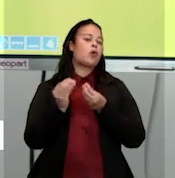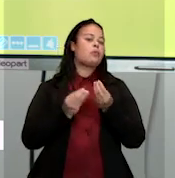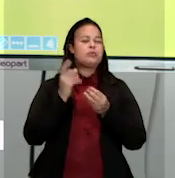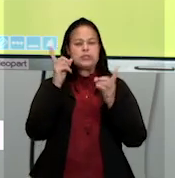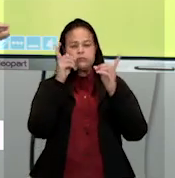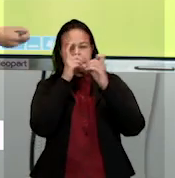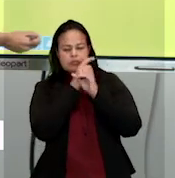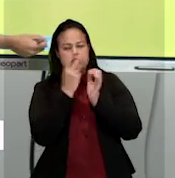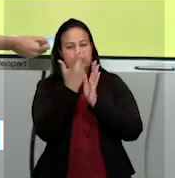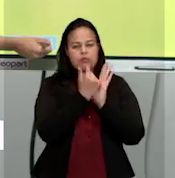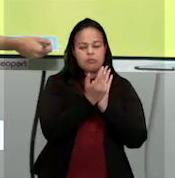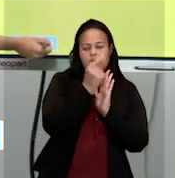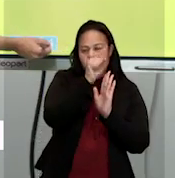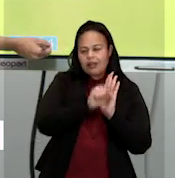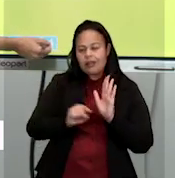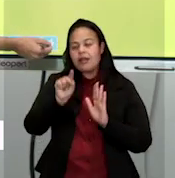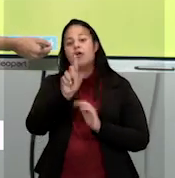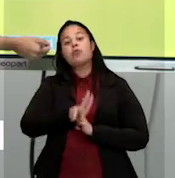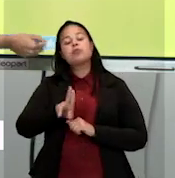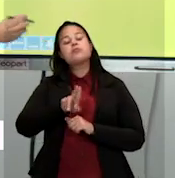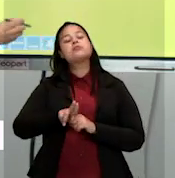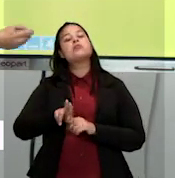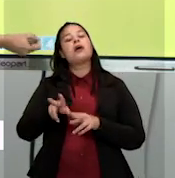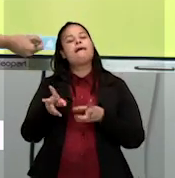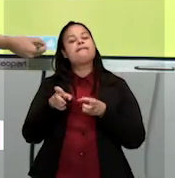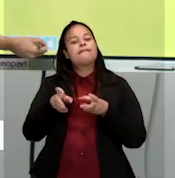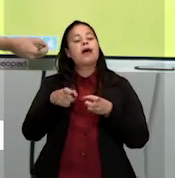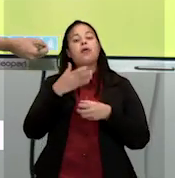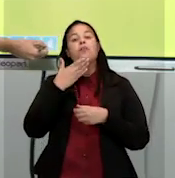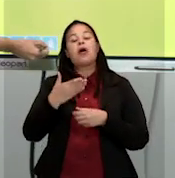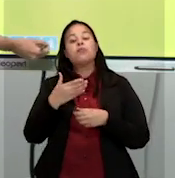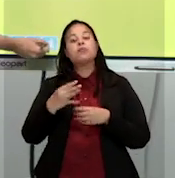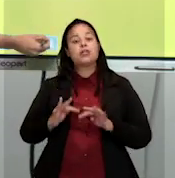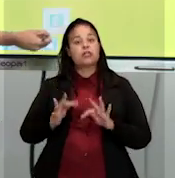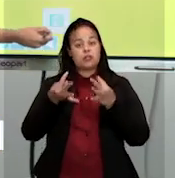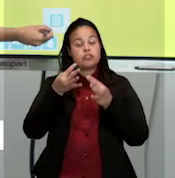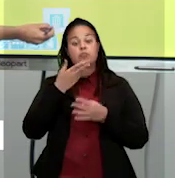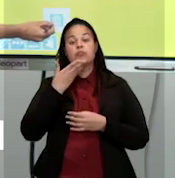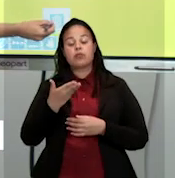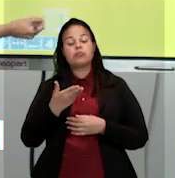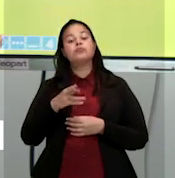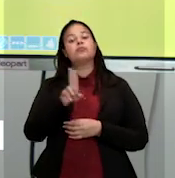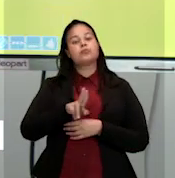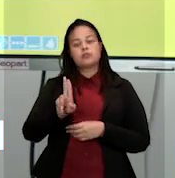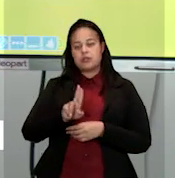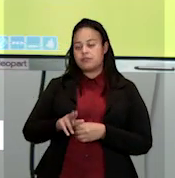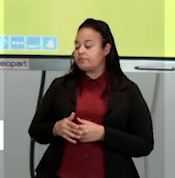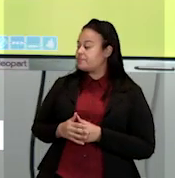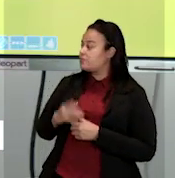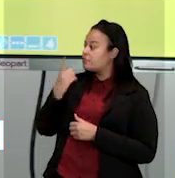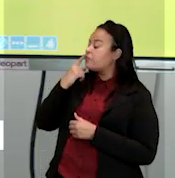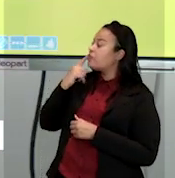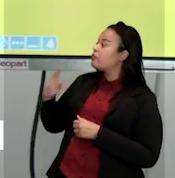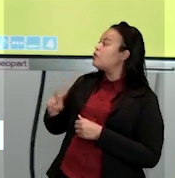difícil de representar e nós vamos utilizar um outro recurso aqui. Então vou passar para frente, que nós já temos esses valores aqui, ó.